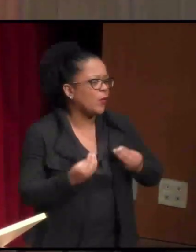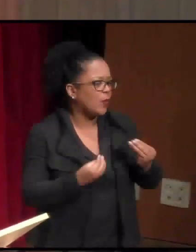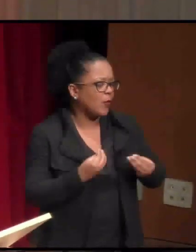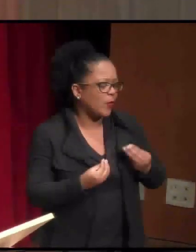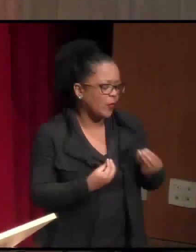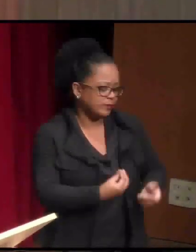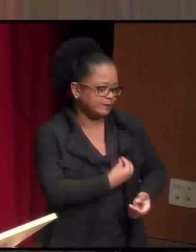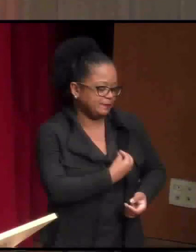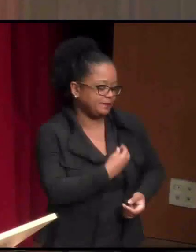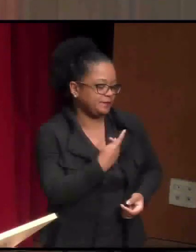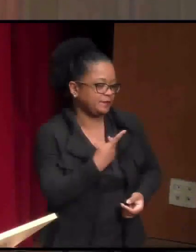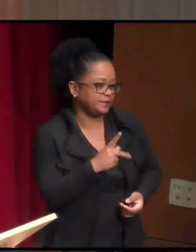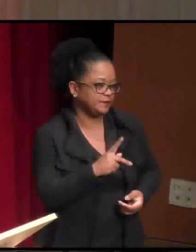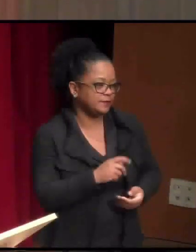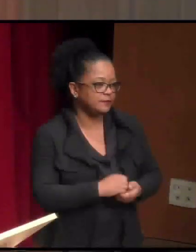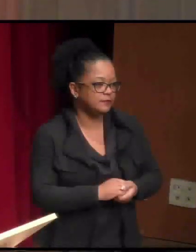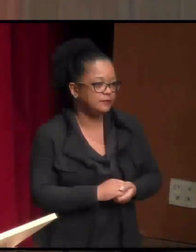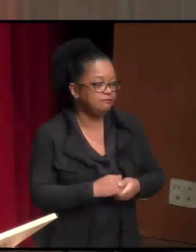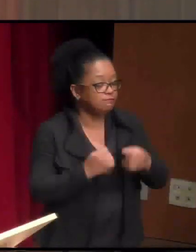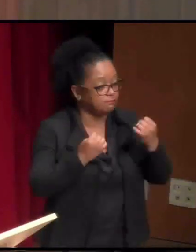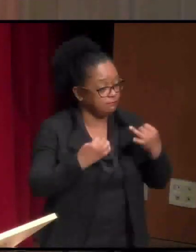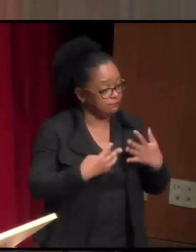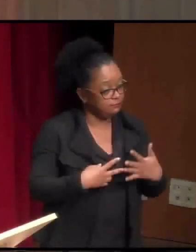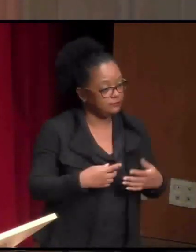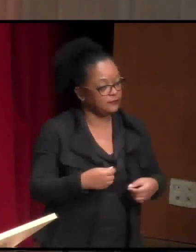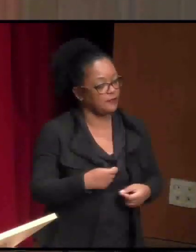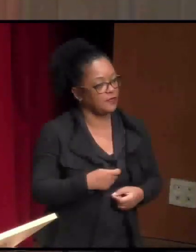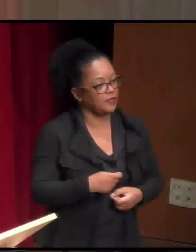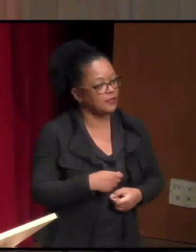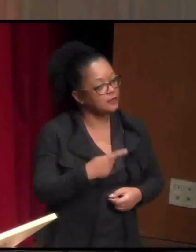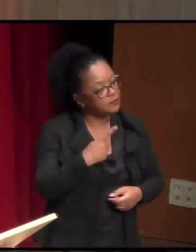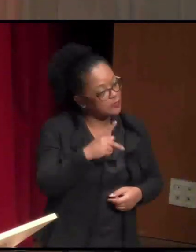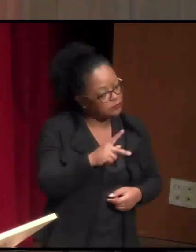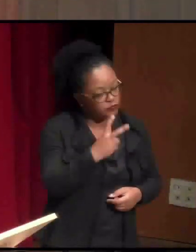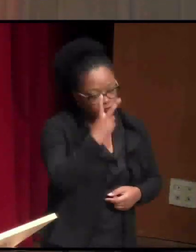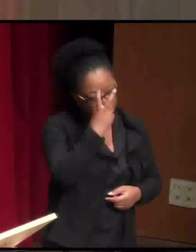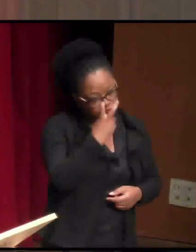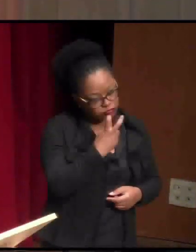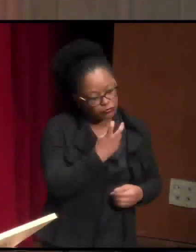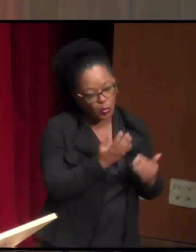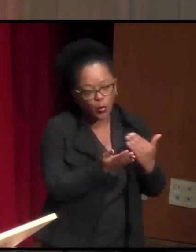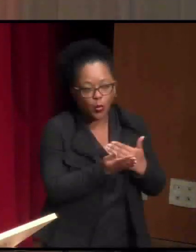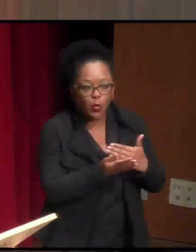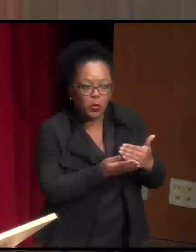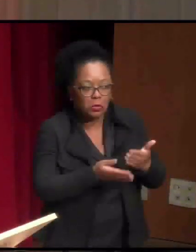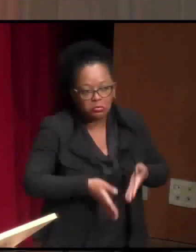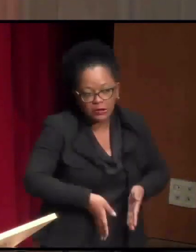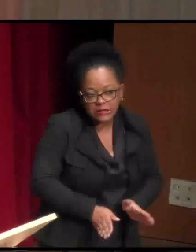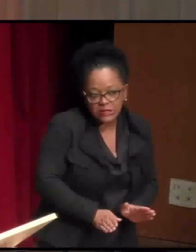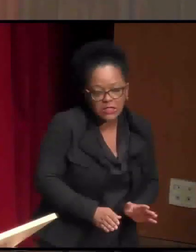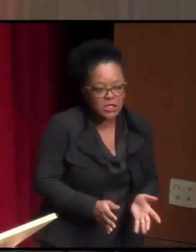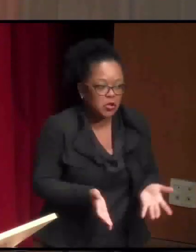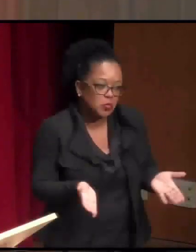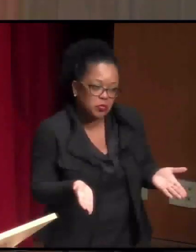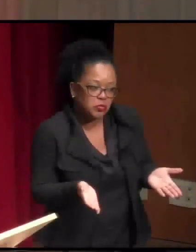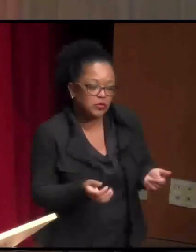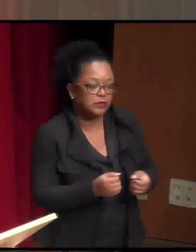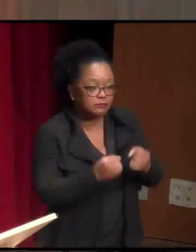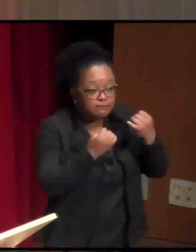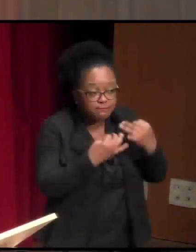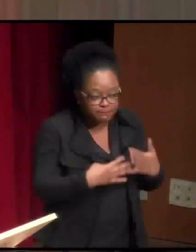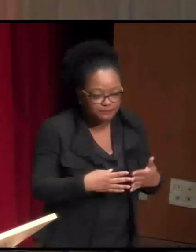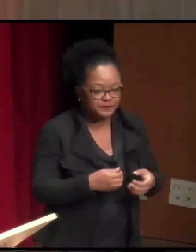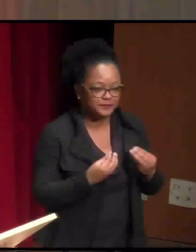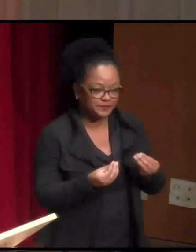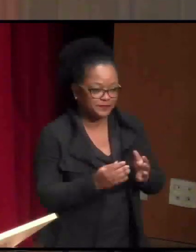também da situação da cegueira, né? Da deficiência visual para você. Como é que começa? Foi de nascença, não foi? Explica para o pessoal, por